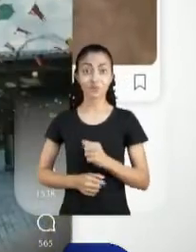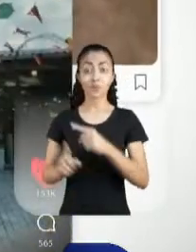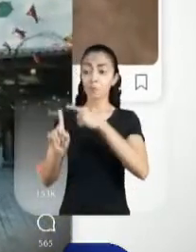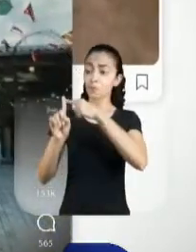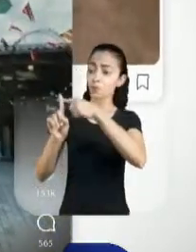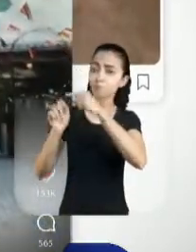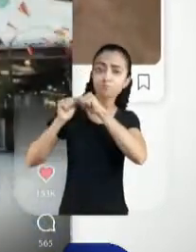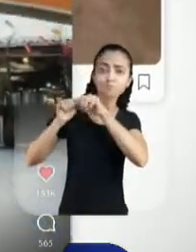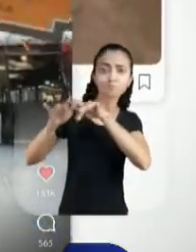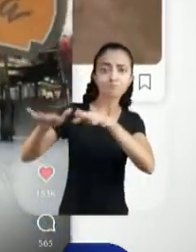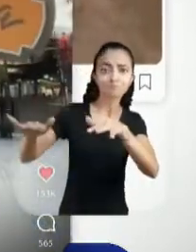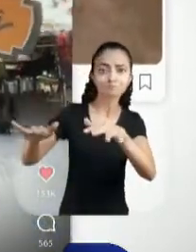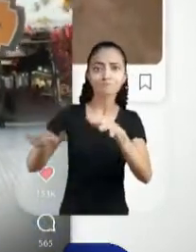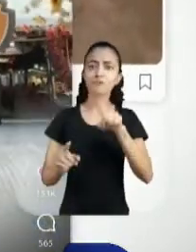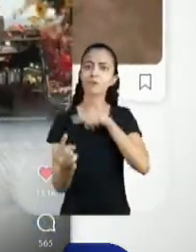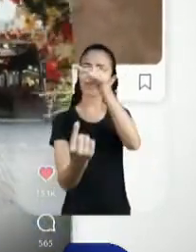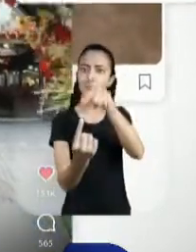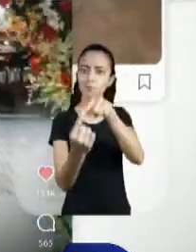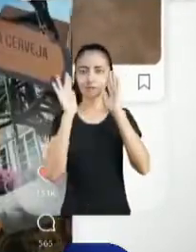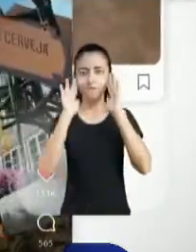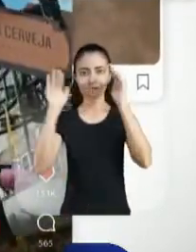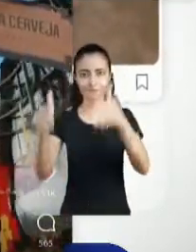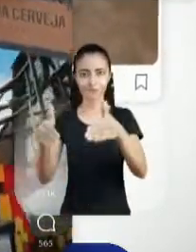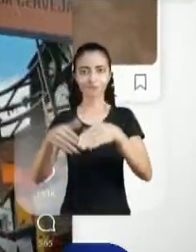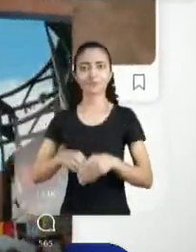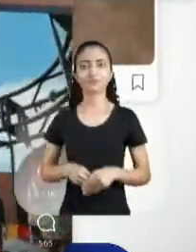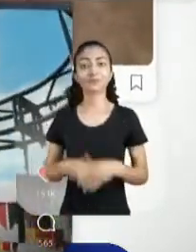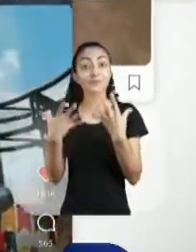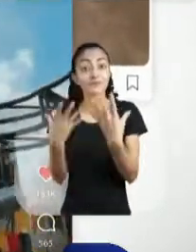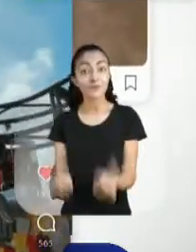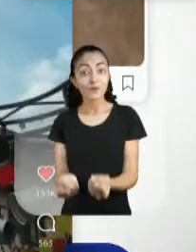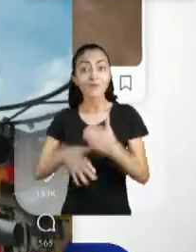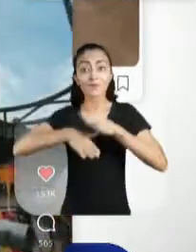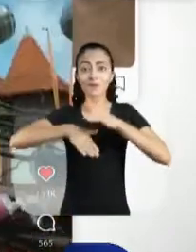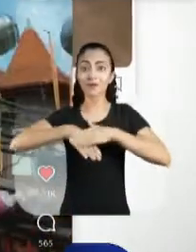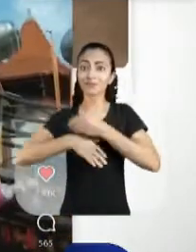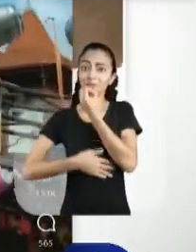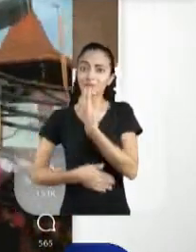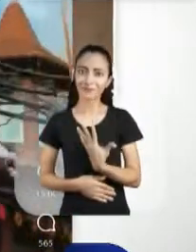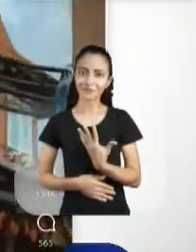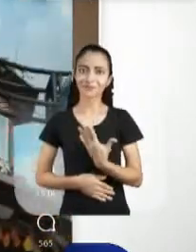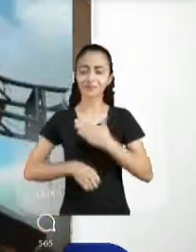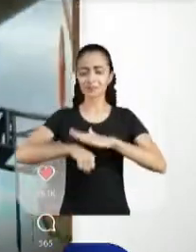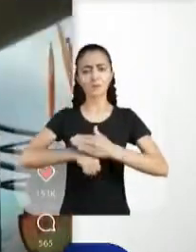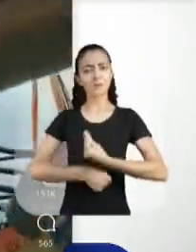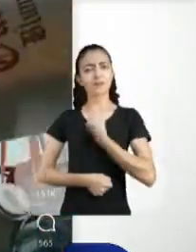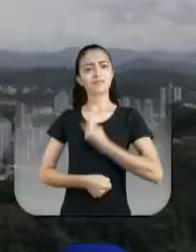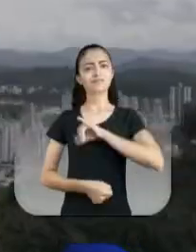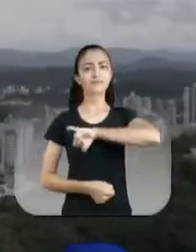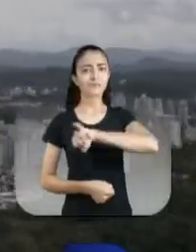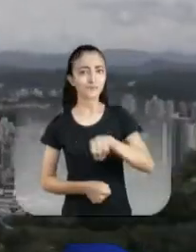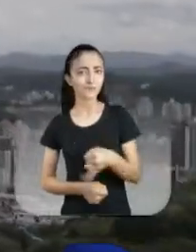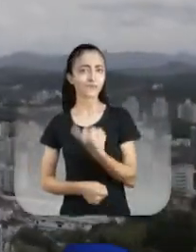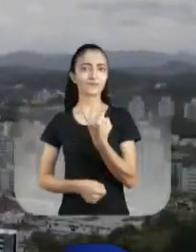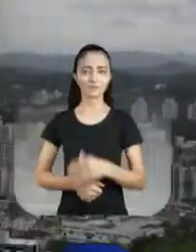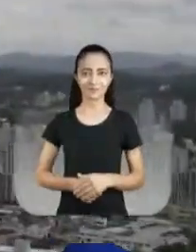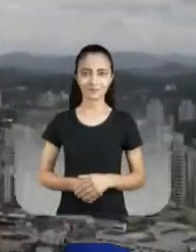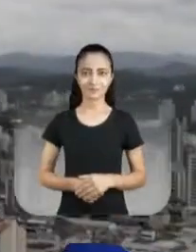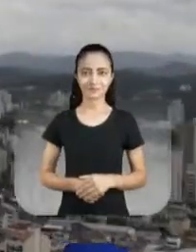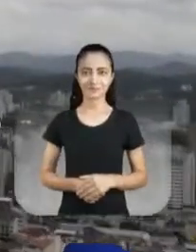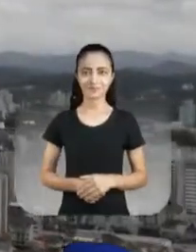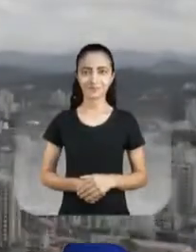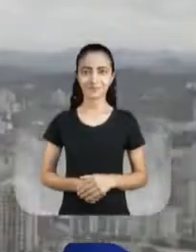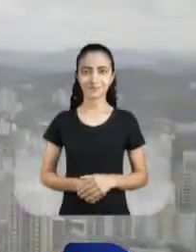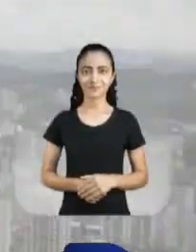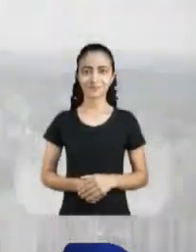compartilhar otimismo esse cálculo Nosso propósito vamos servir bem e fazer valer cada segundo da